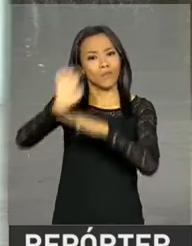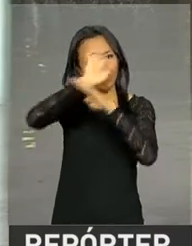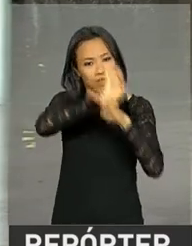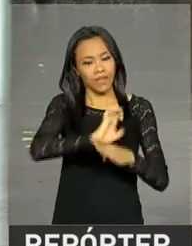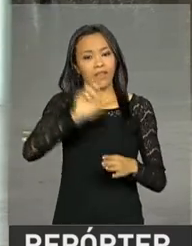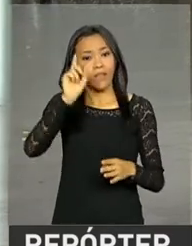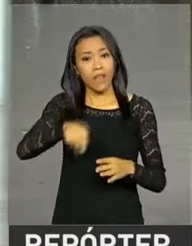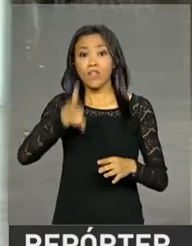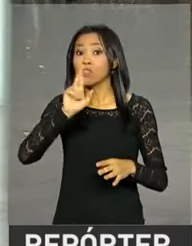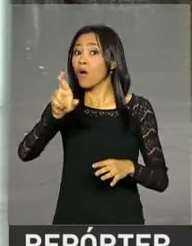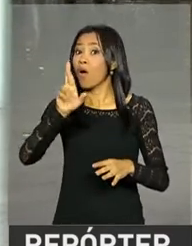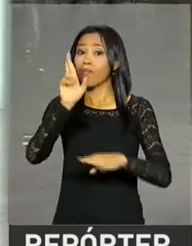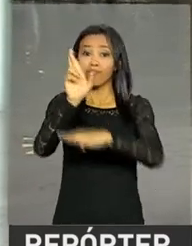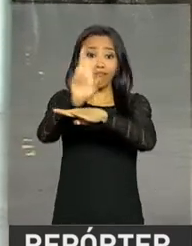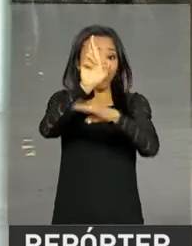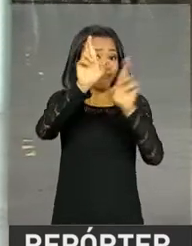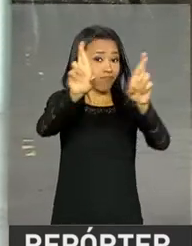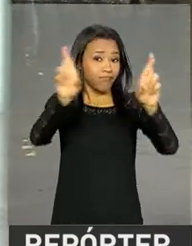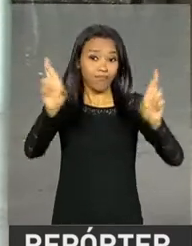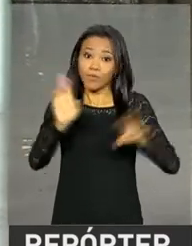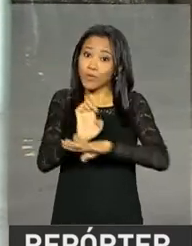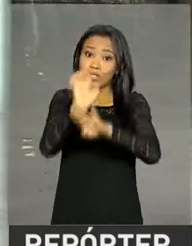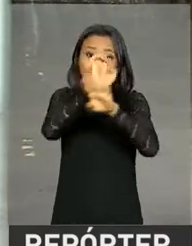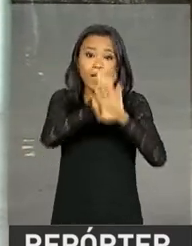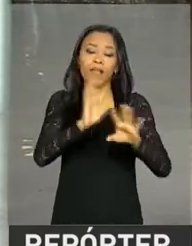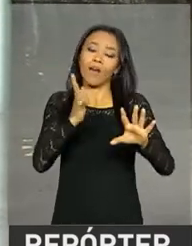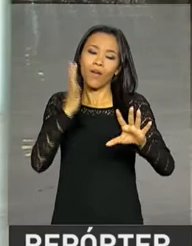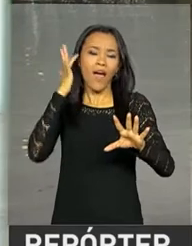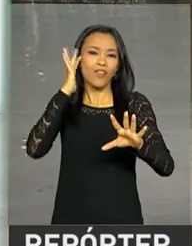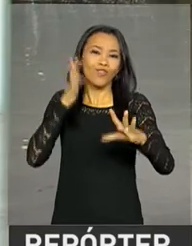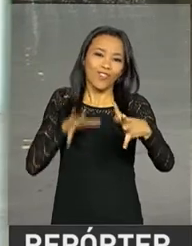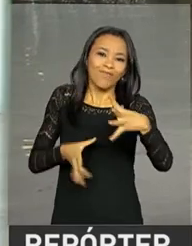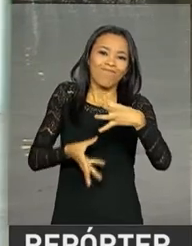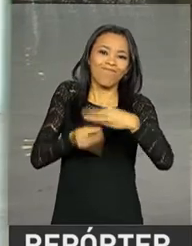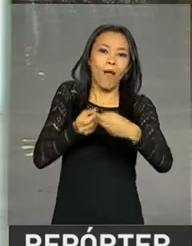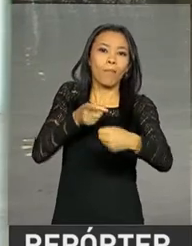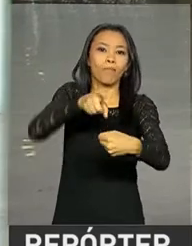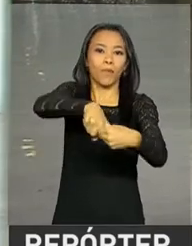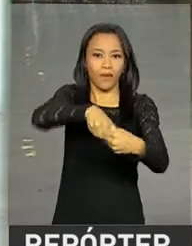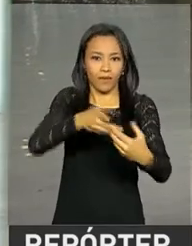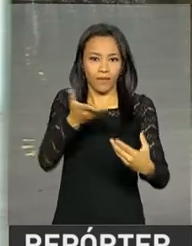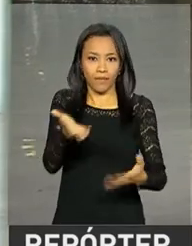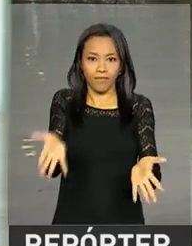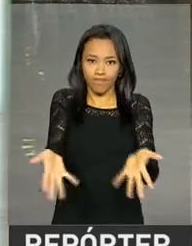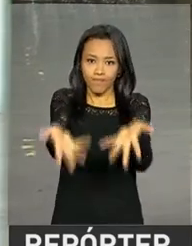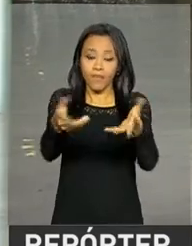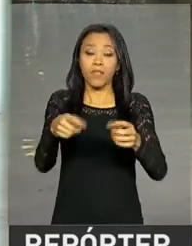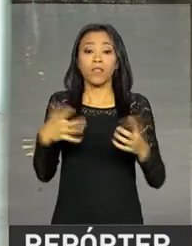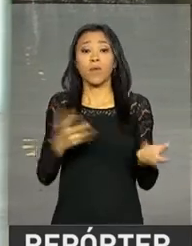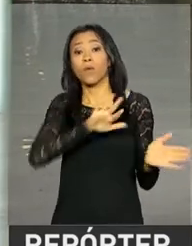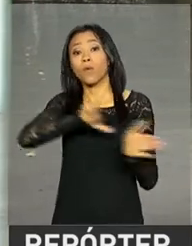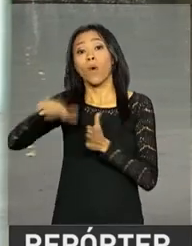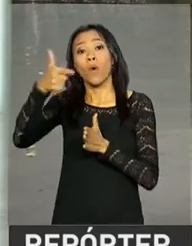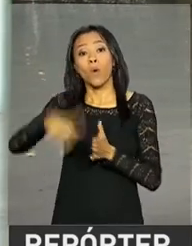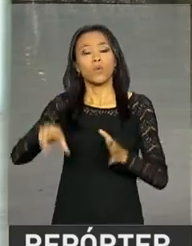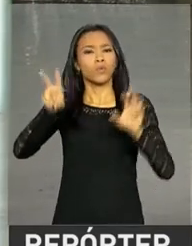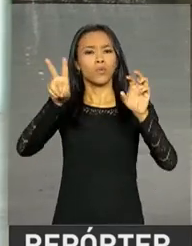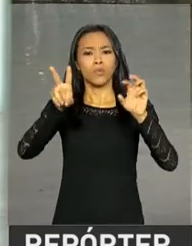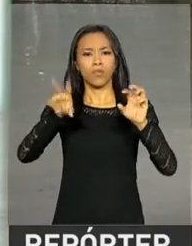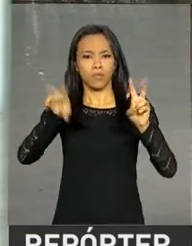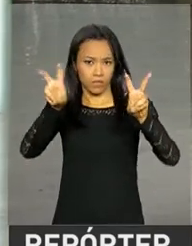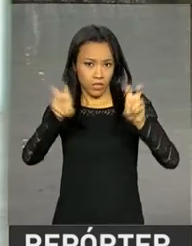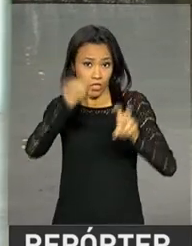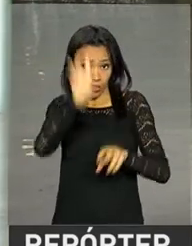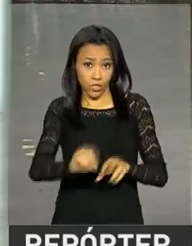que é uma atribuição principalmente dos estados. Com relação ao Ministério dos Direitos Humanos, o presidente Michel Temer destacou em